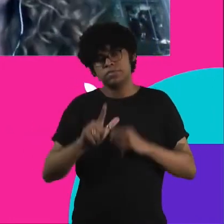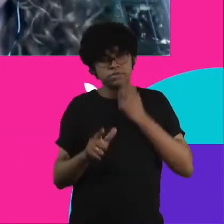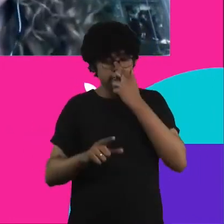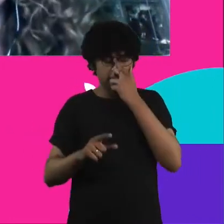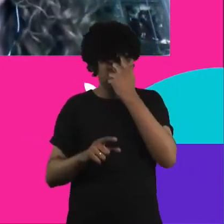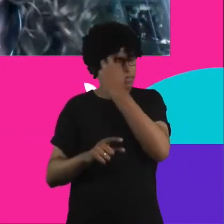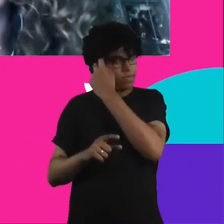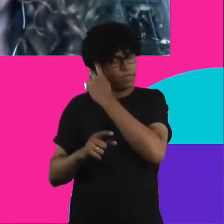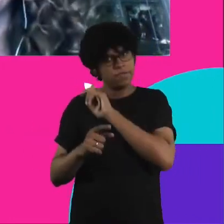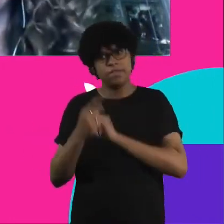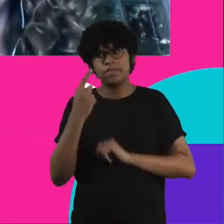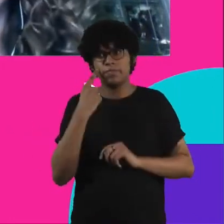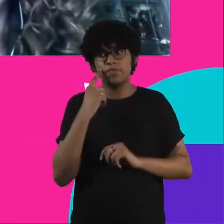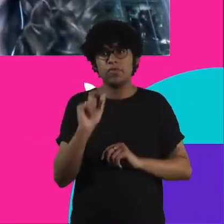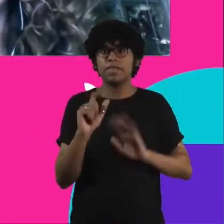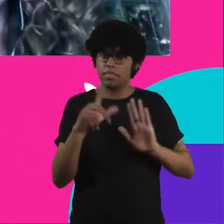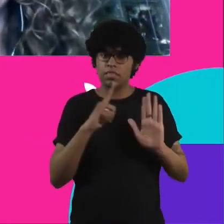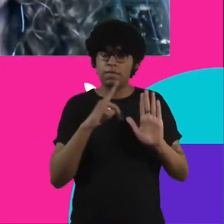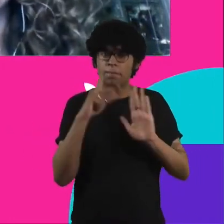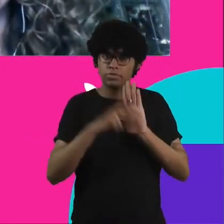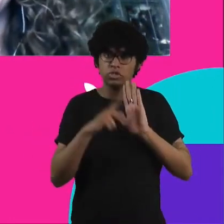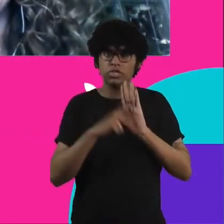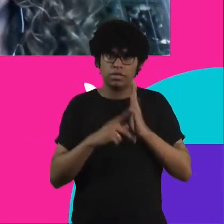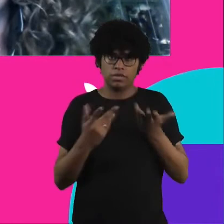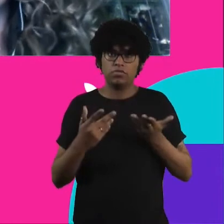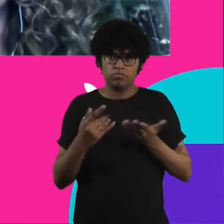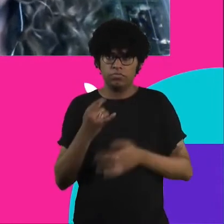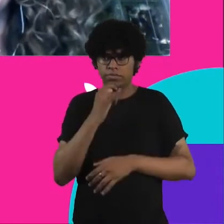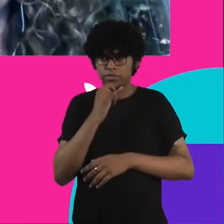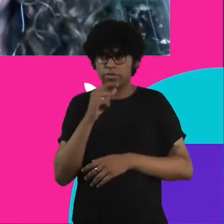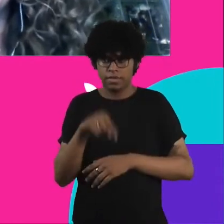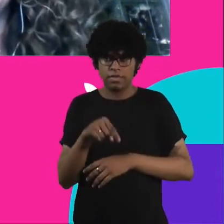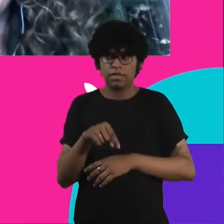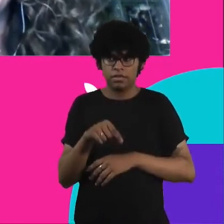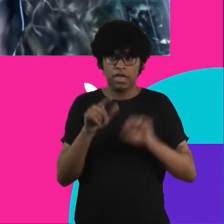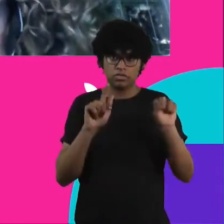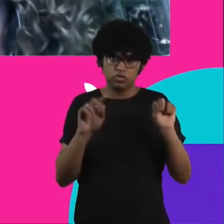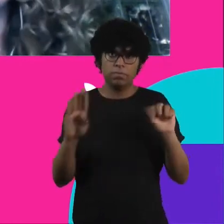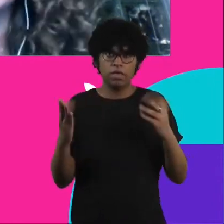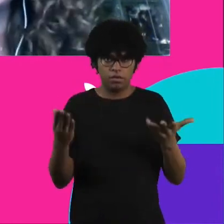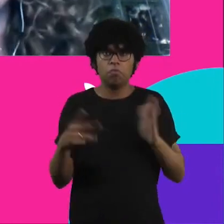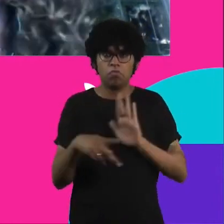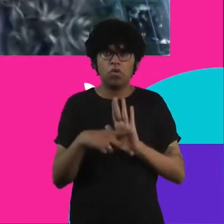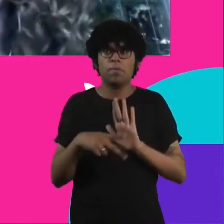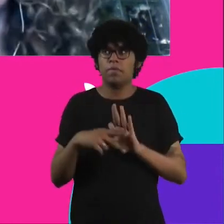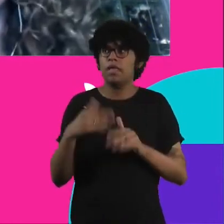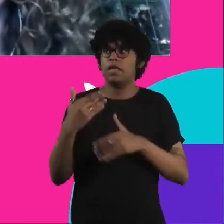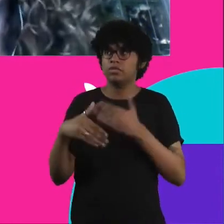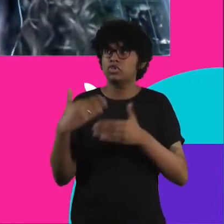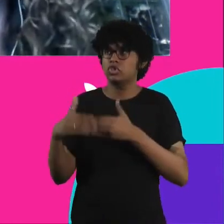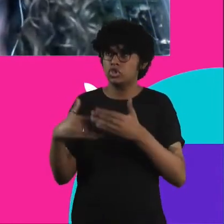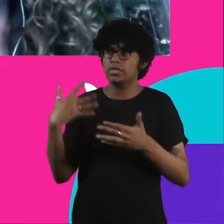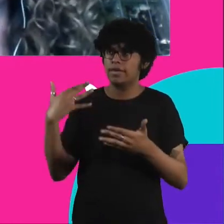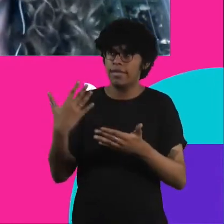né, alguns programas incríveis, né, como esses que são oferecidos aqui pela SGB mesmo, como jornadas e séries para influência